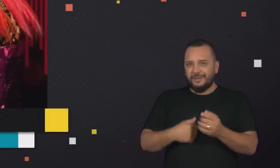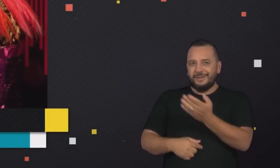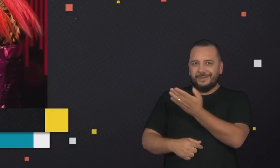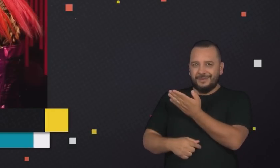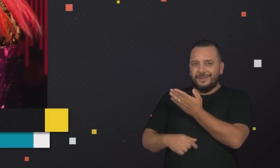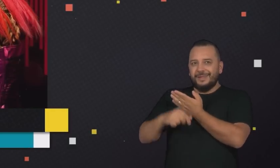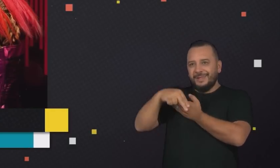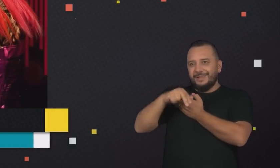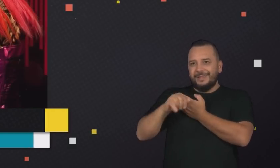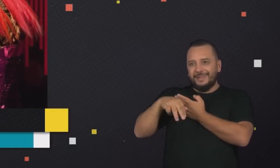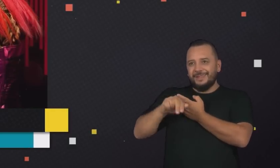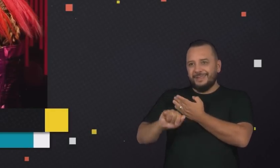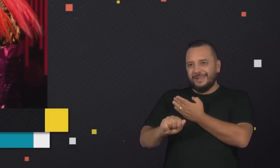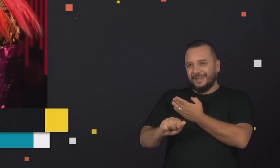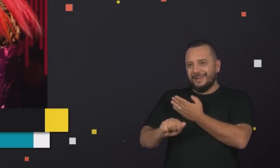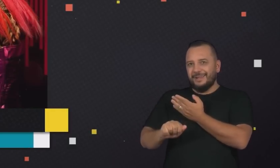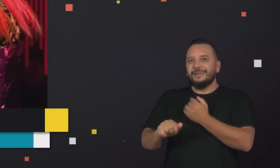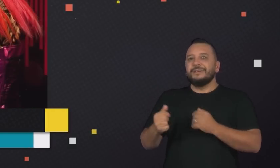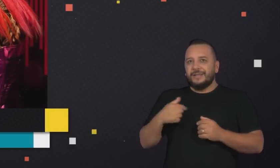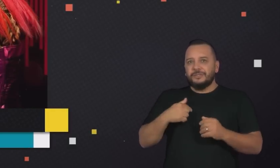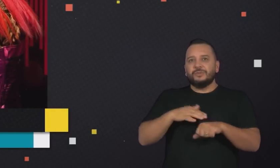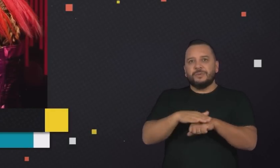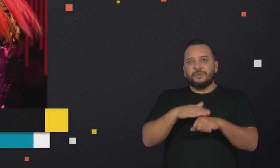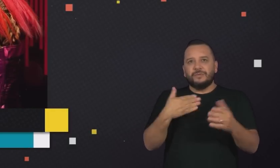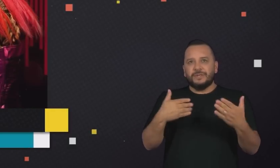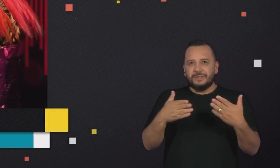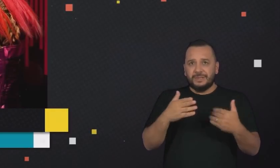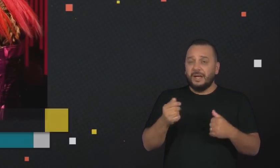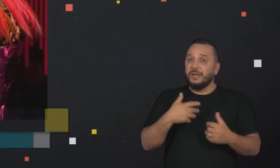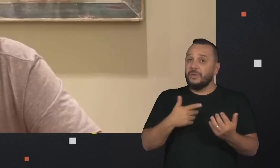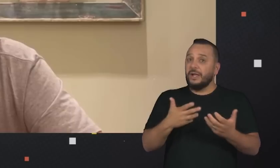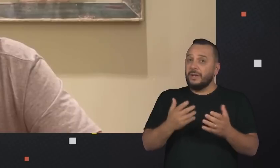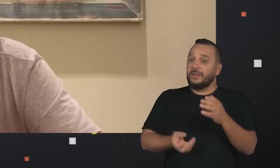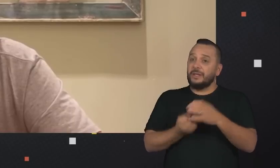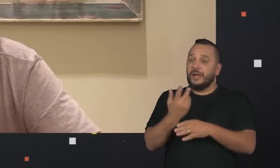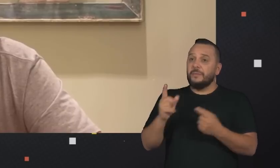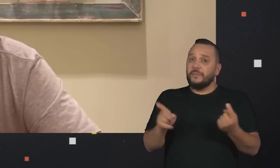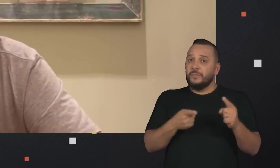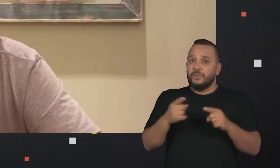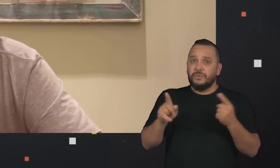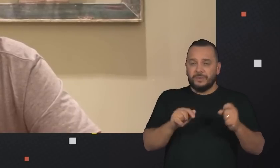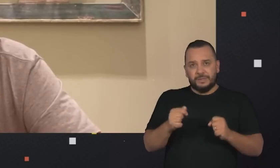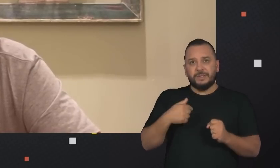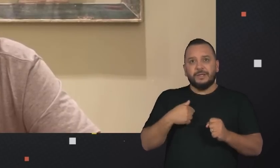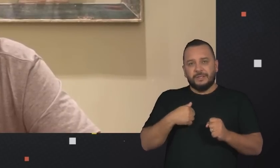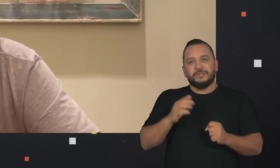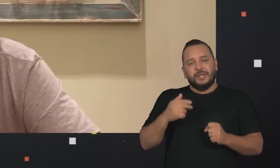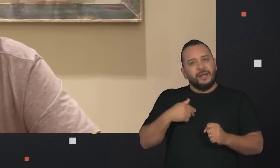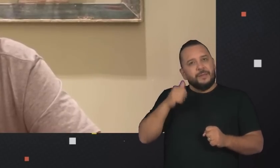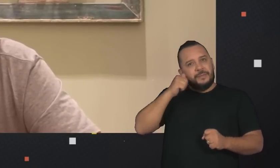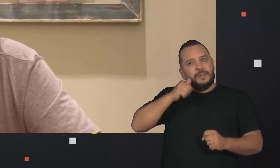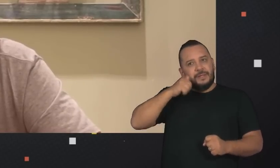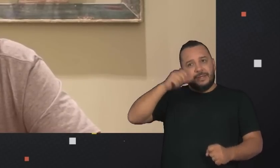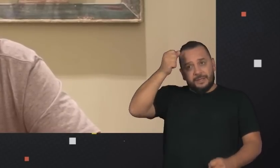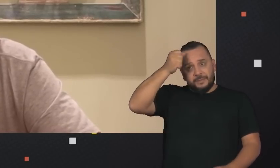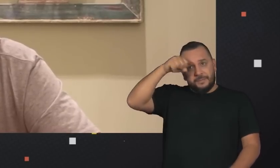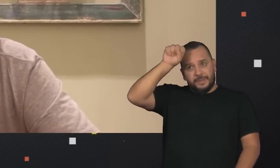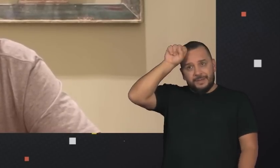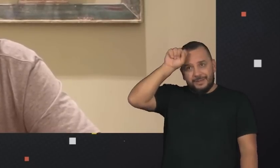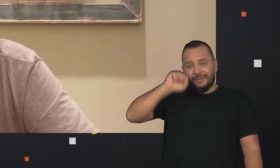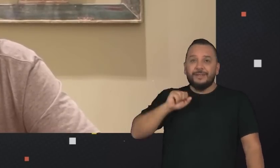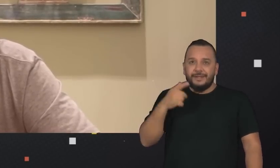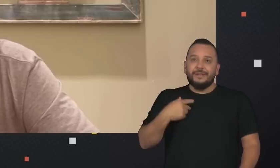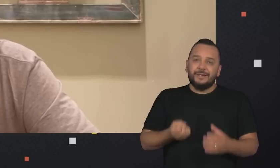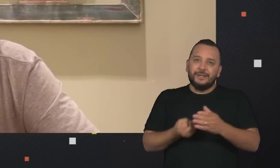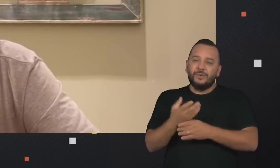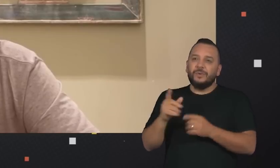sobre isso e tal, e o Supla falou para mim assim, vou fazer uma música, Garota de Berlim e tal, não sei o quê, e fez a